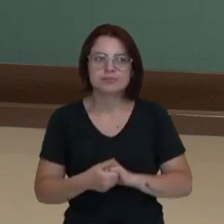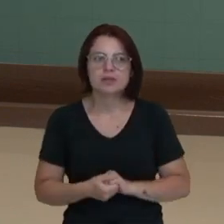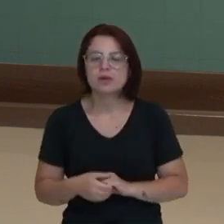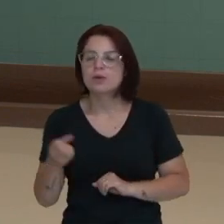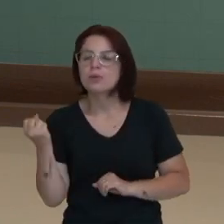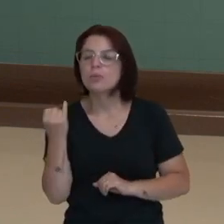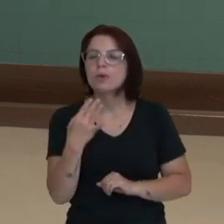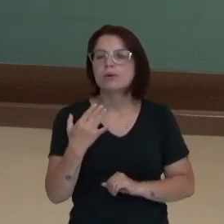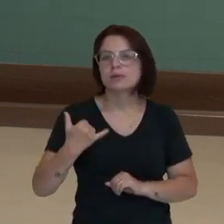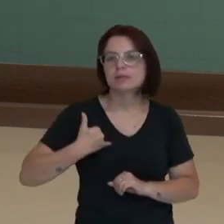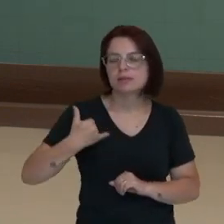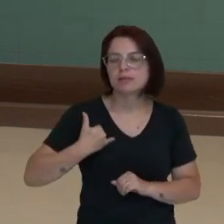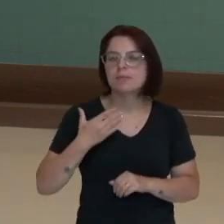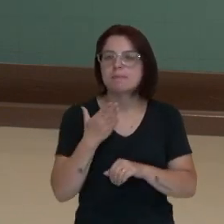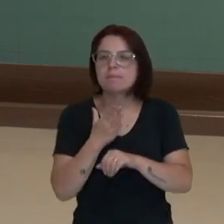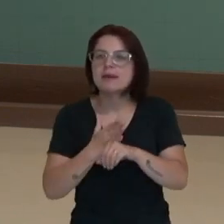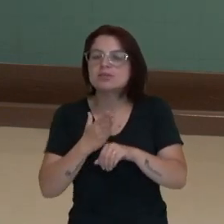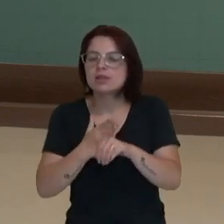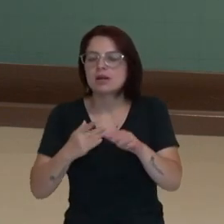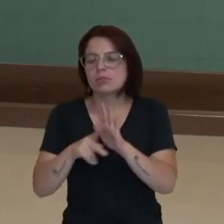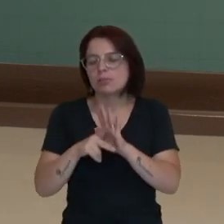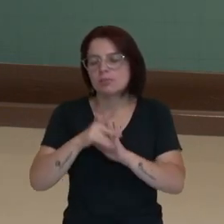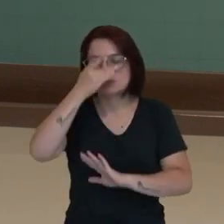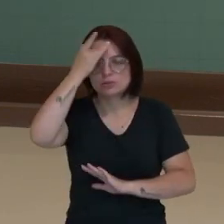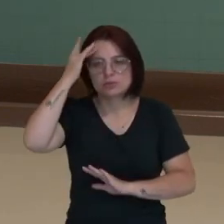idade média que as pessoas elas estão